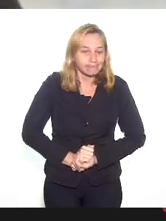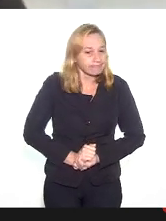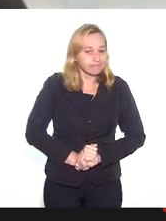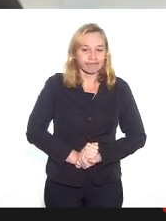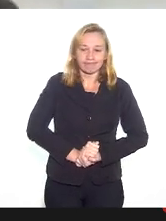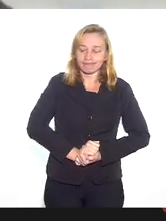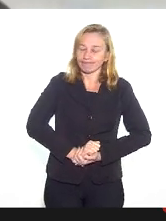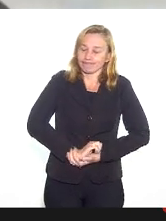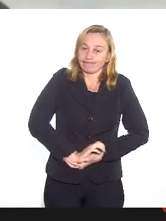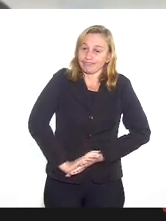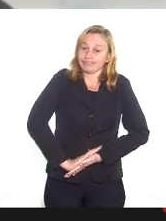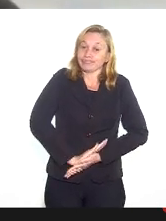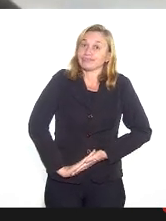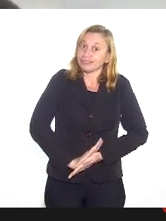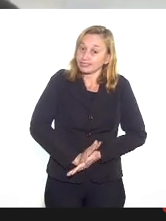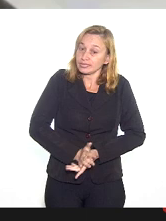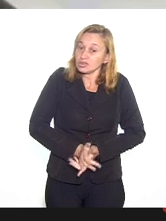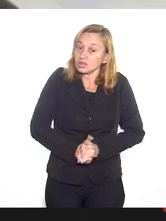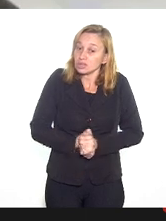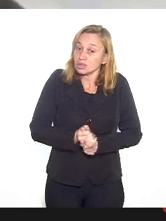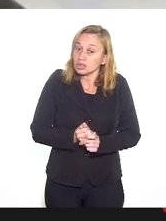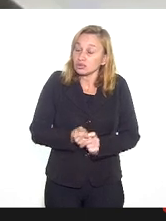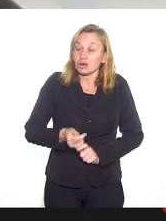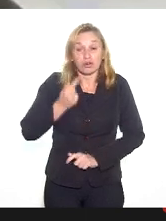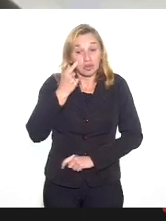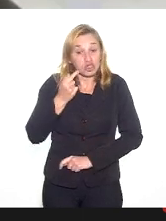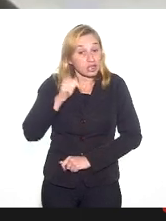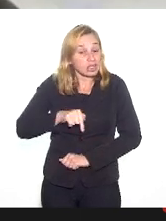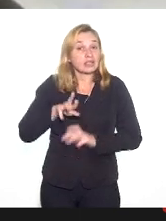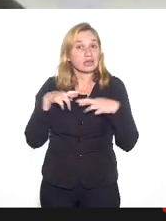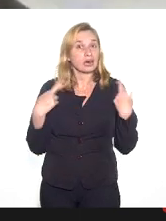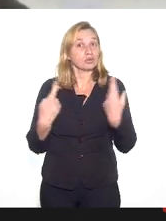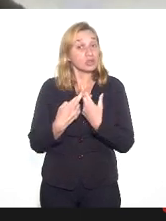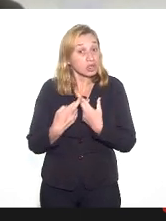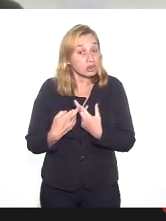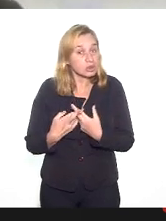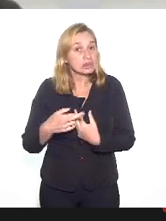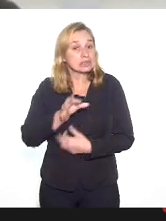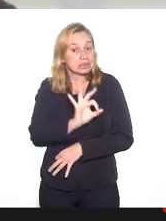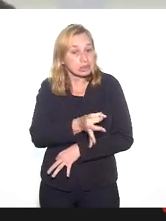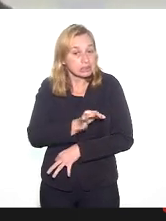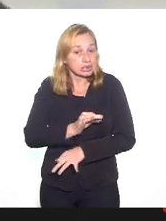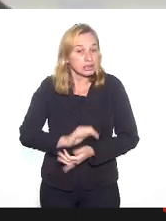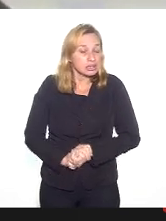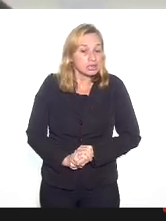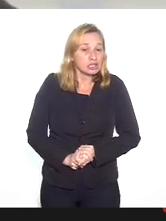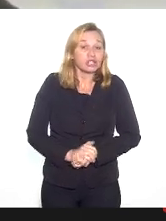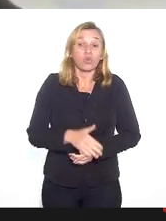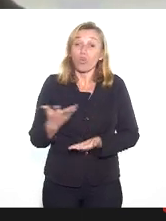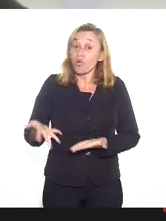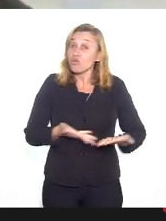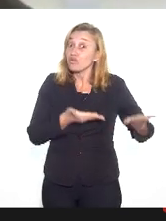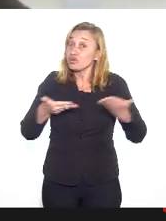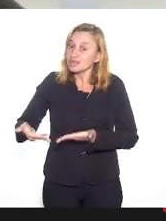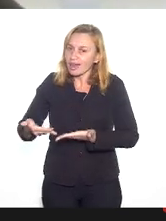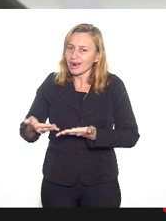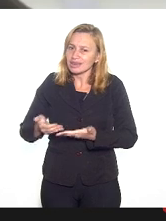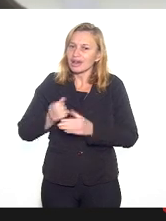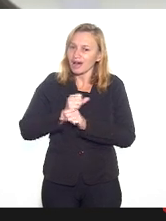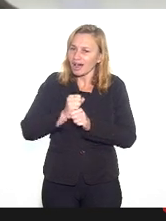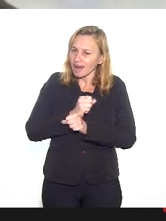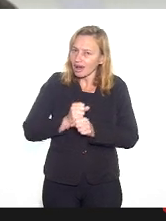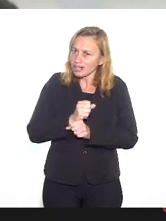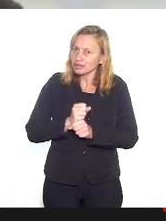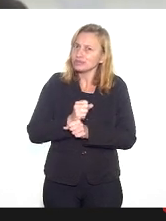envergadura, com o tamanho do que foi previsto aqui nessa audiência. E, aliás, está convidada há bastante tempo, está